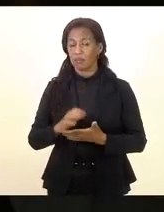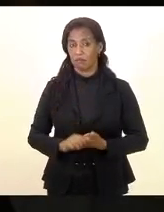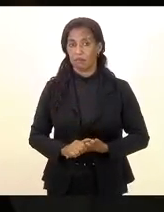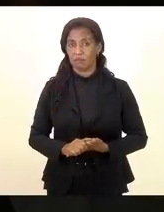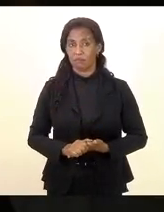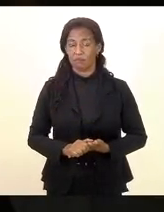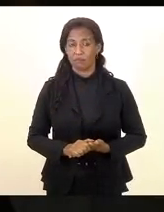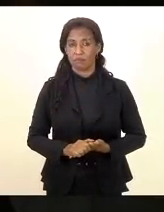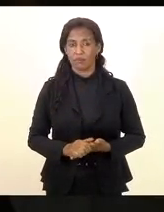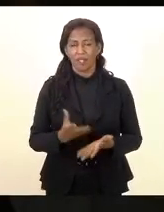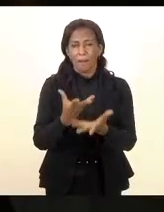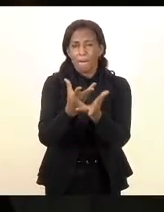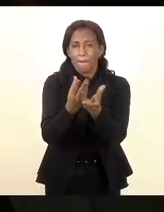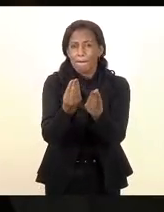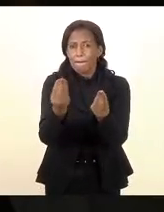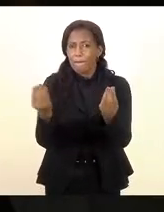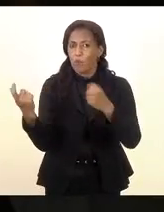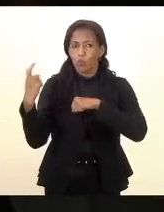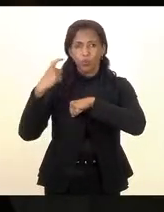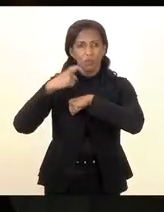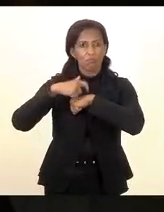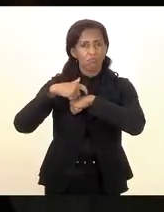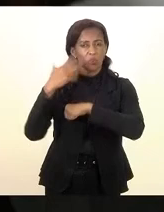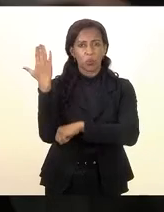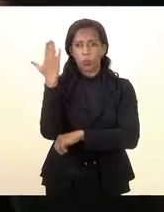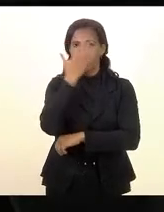que há muito tempo não se via